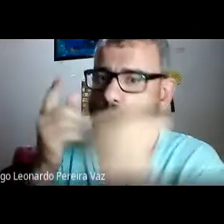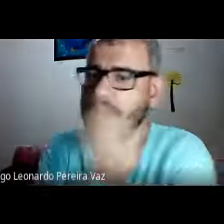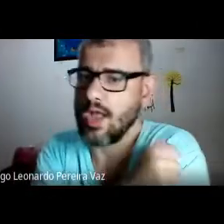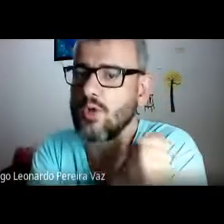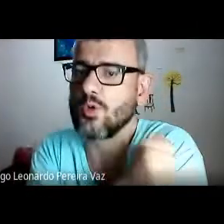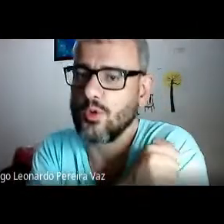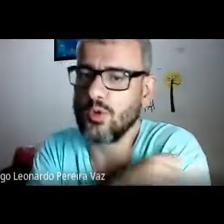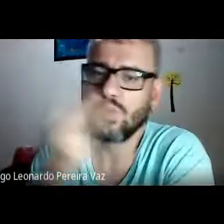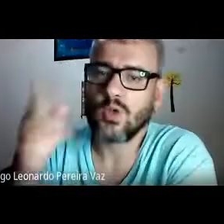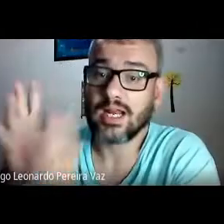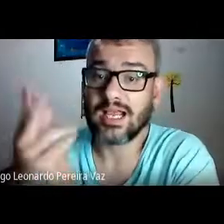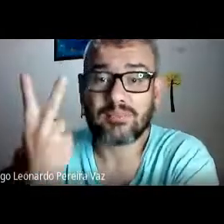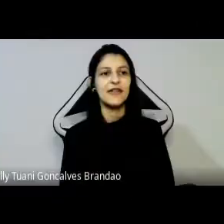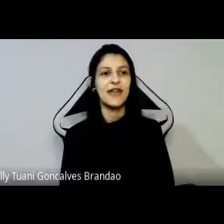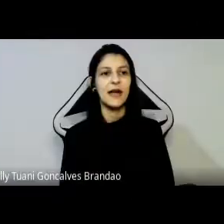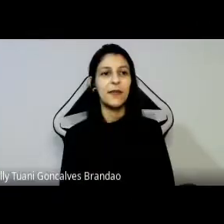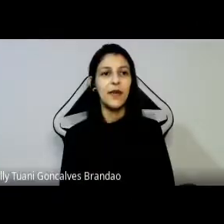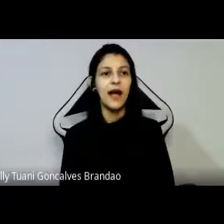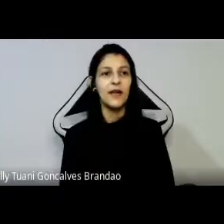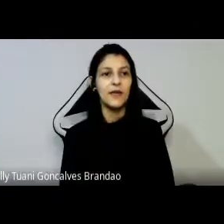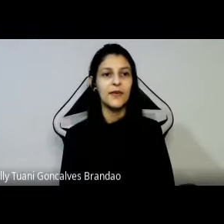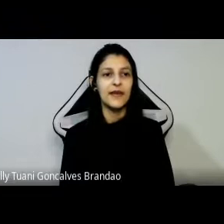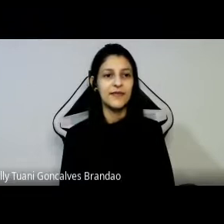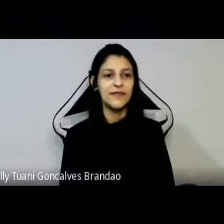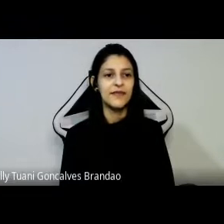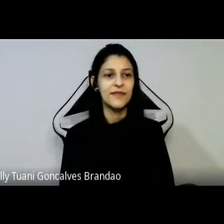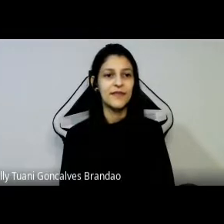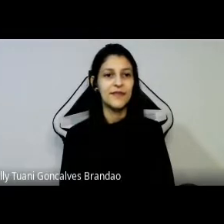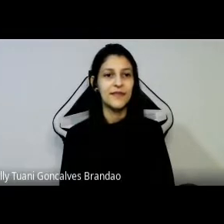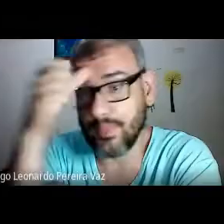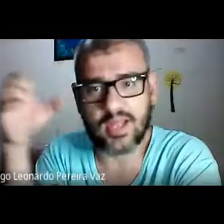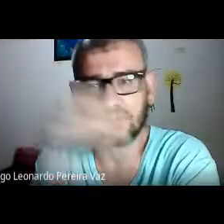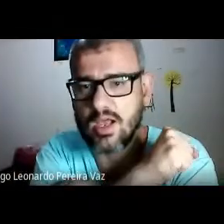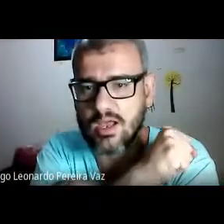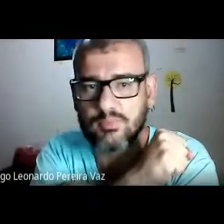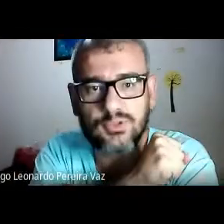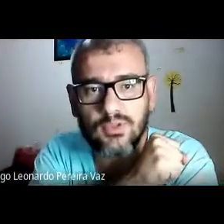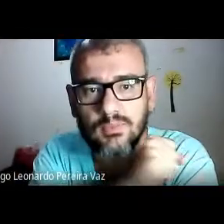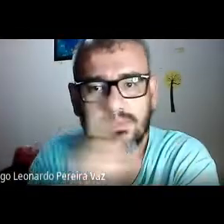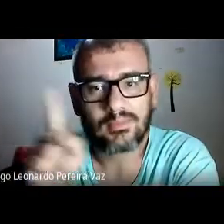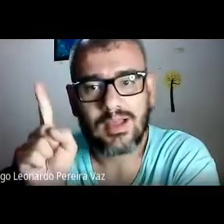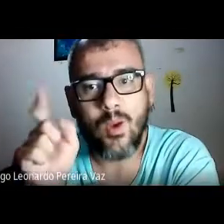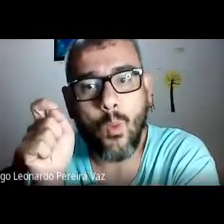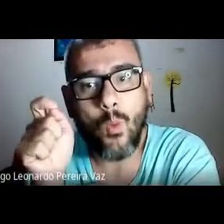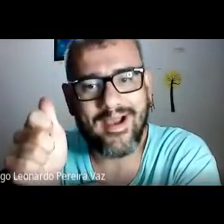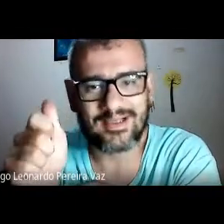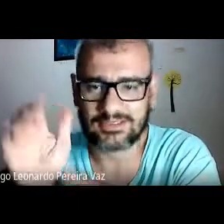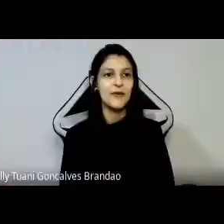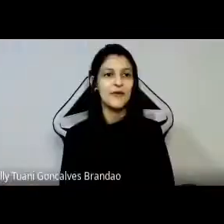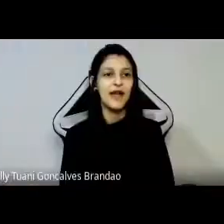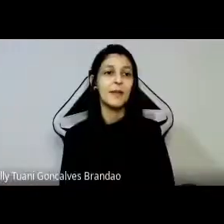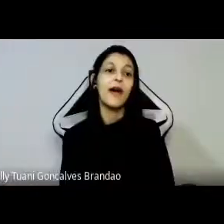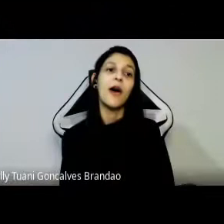Eliette, boa aluna. A Eliette, ela é boa aluna. É pronto, rápido.